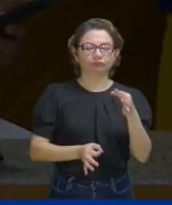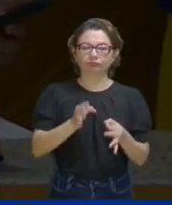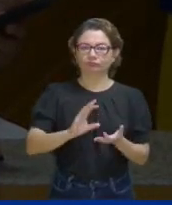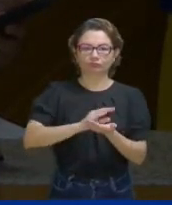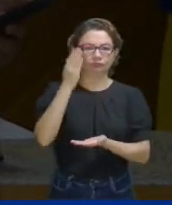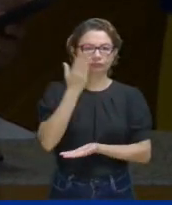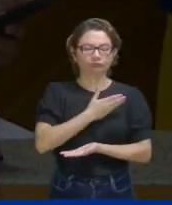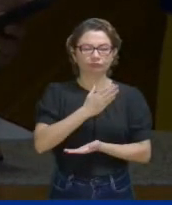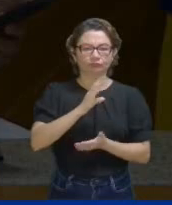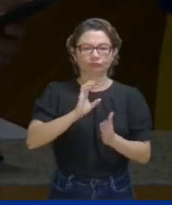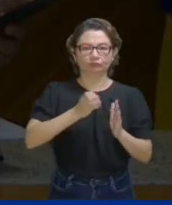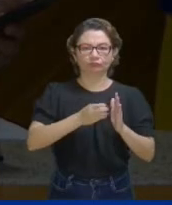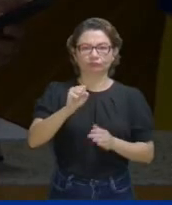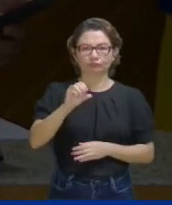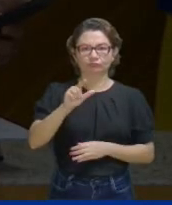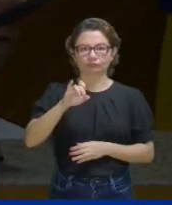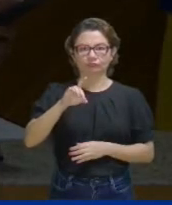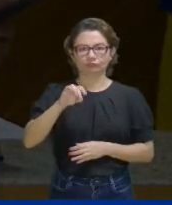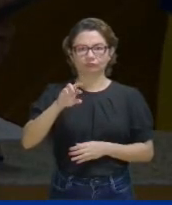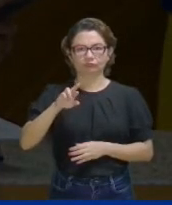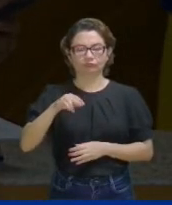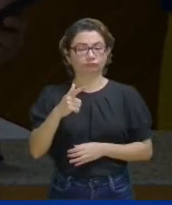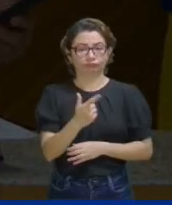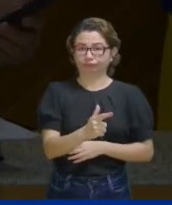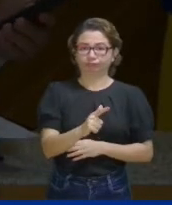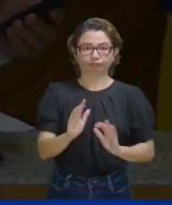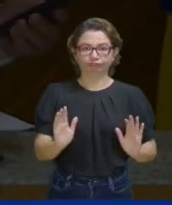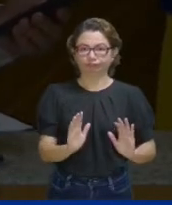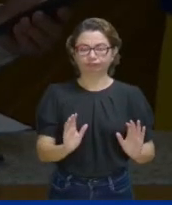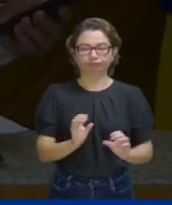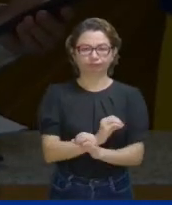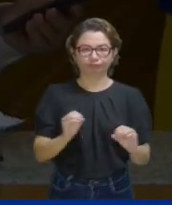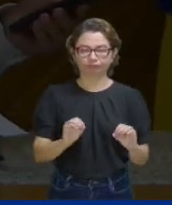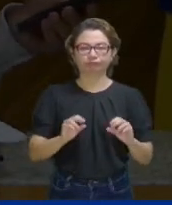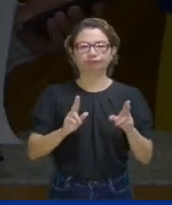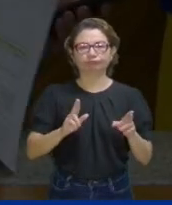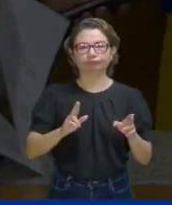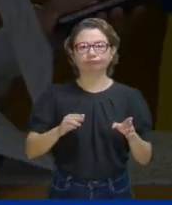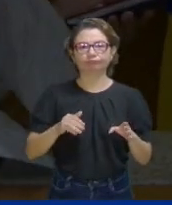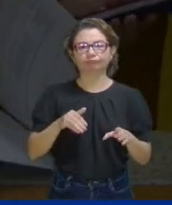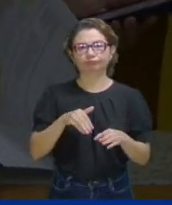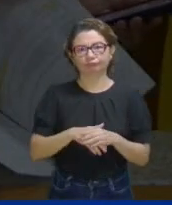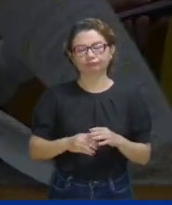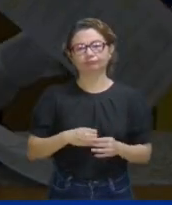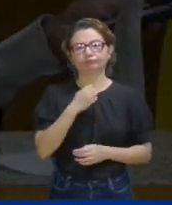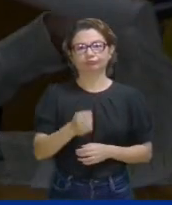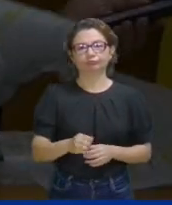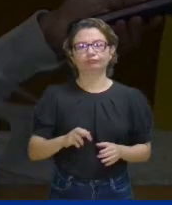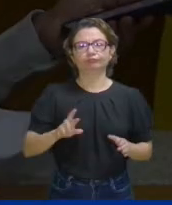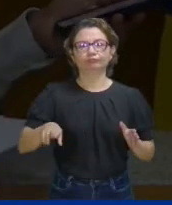prestadas as contas eleitorais do Partido Solidariedade nos termos do voto do juiz relator.